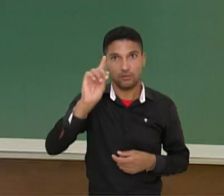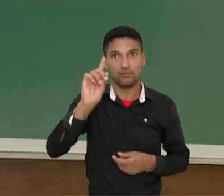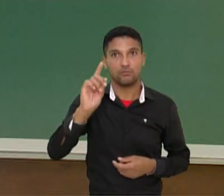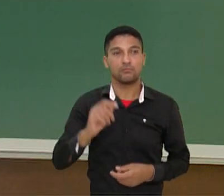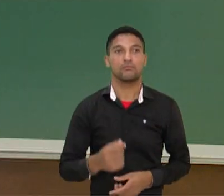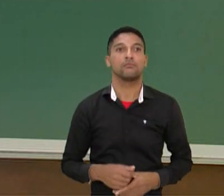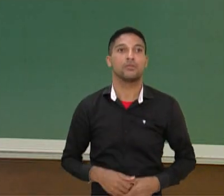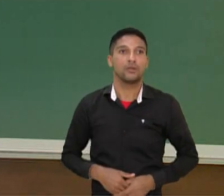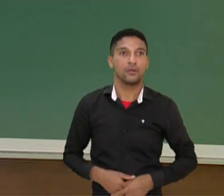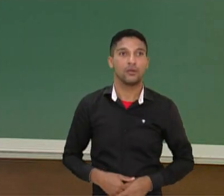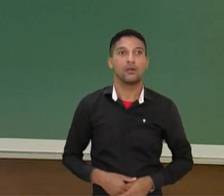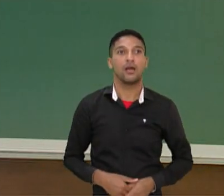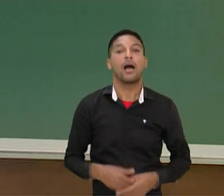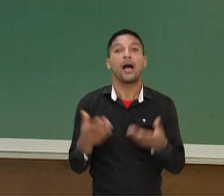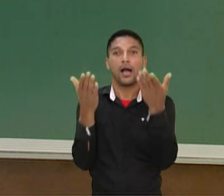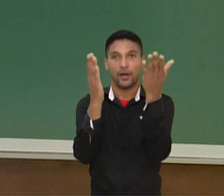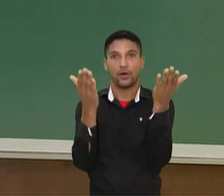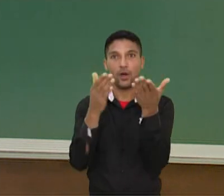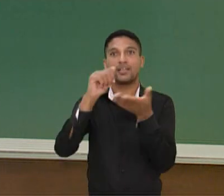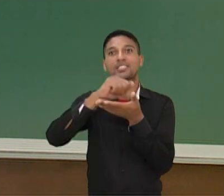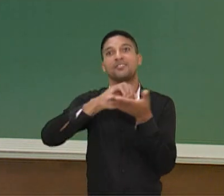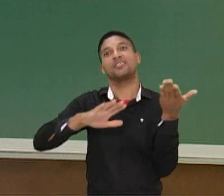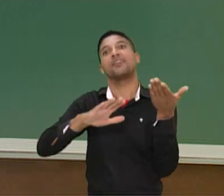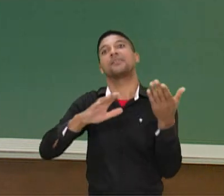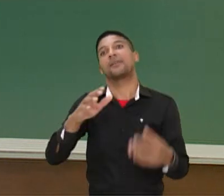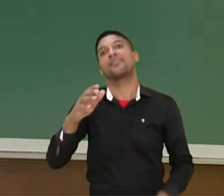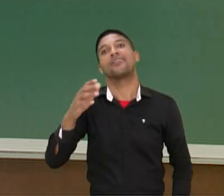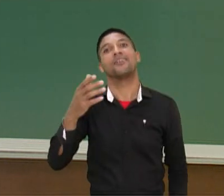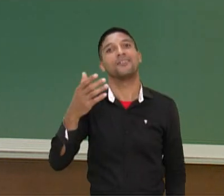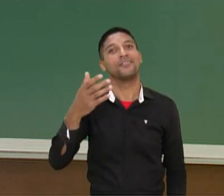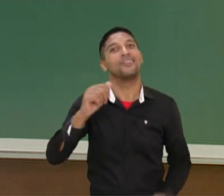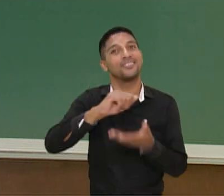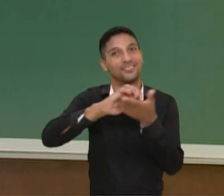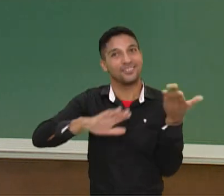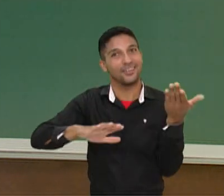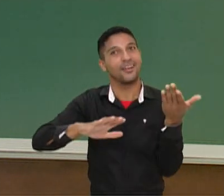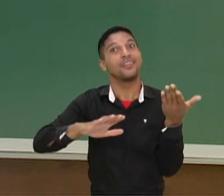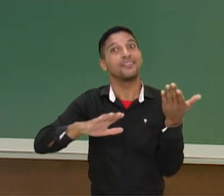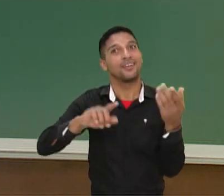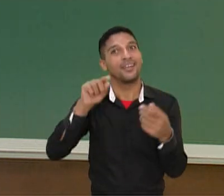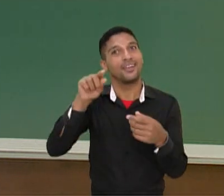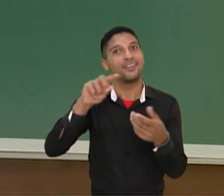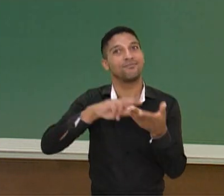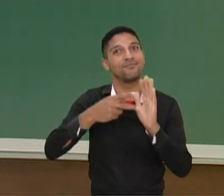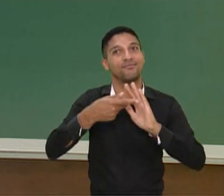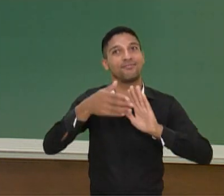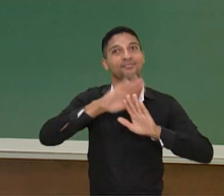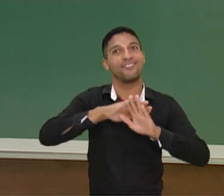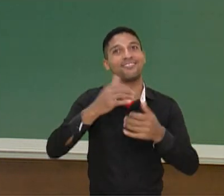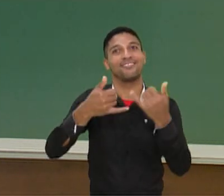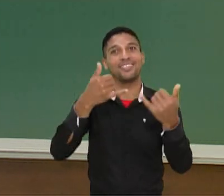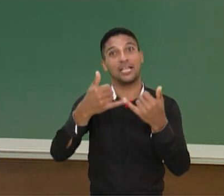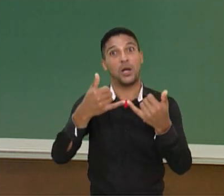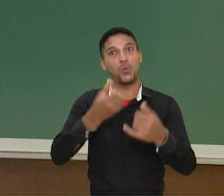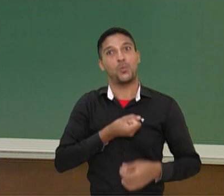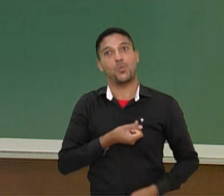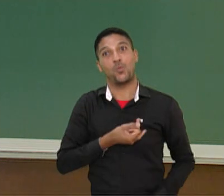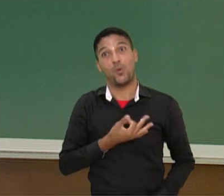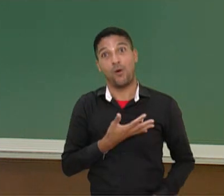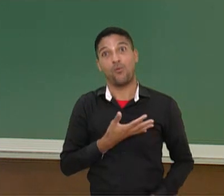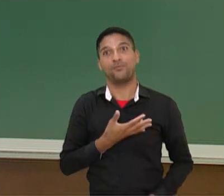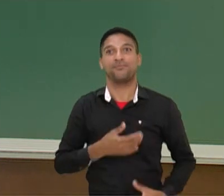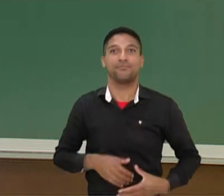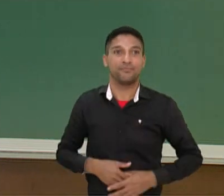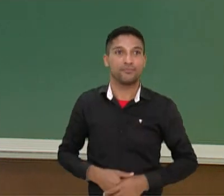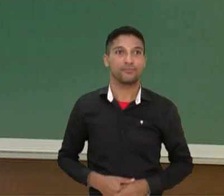o exercício, que é a parte mais legal de todas, a hora da gente brincar com os números. Então, ó, qual o número de